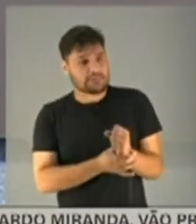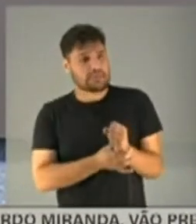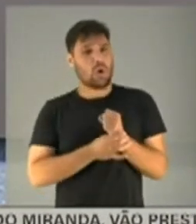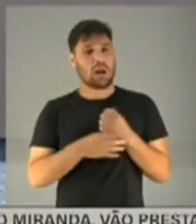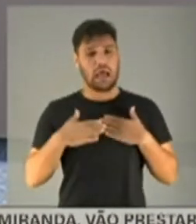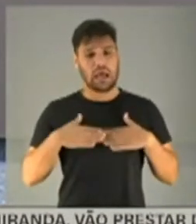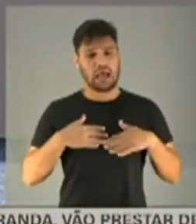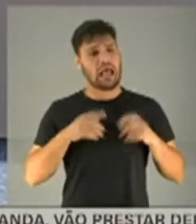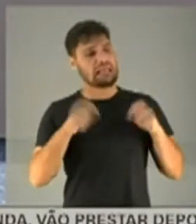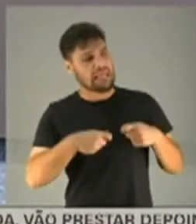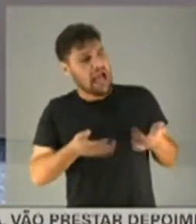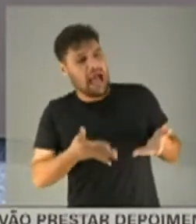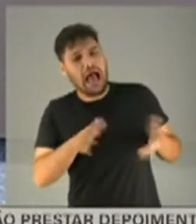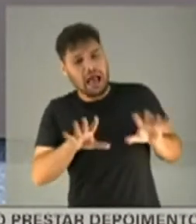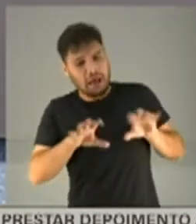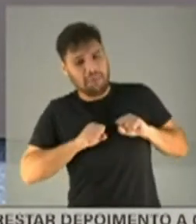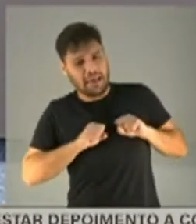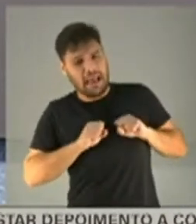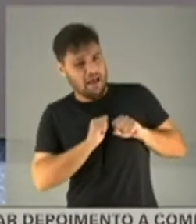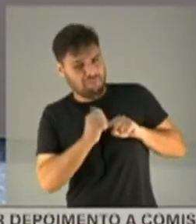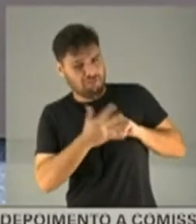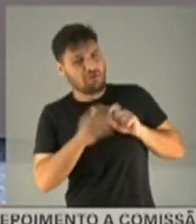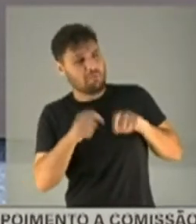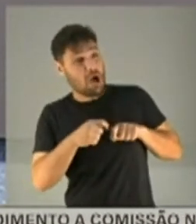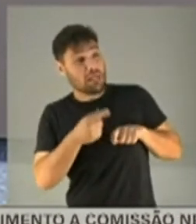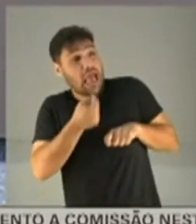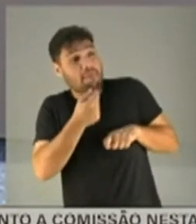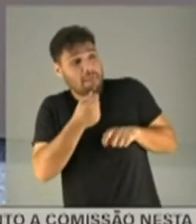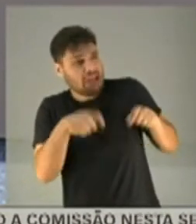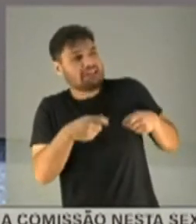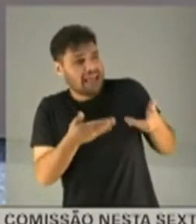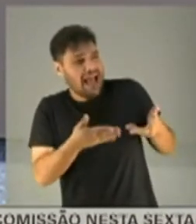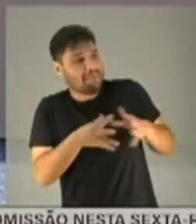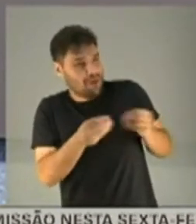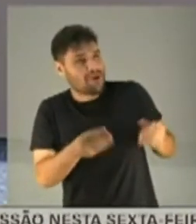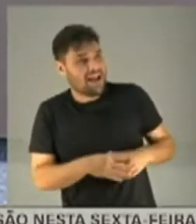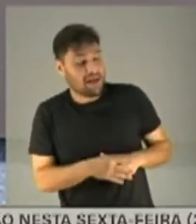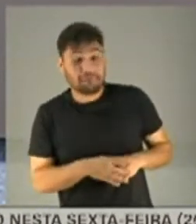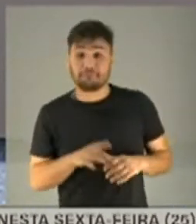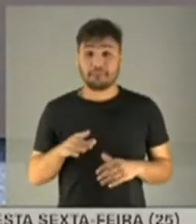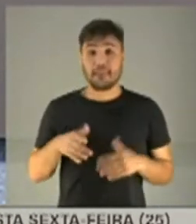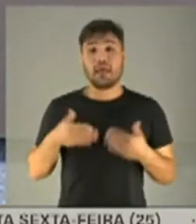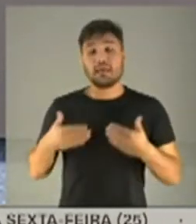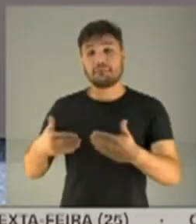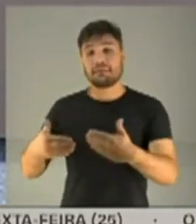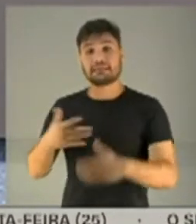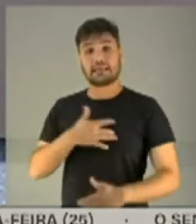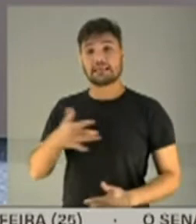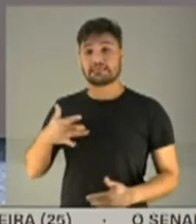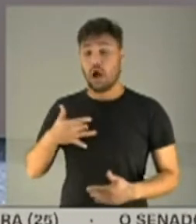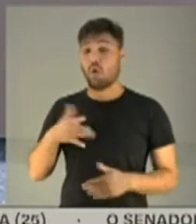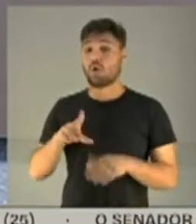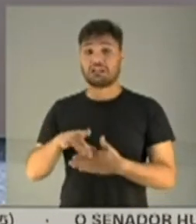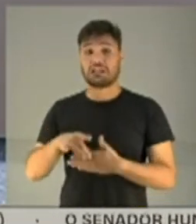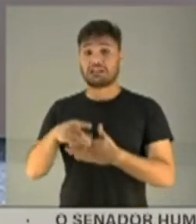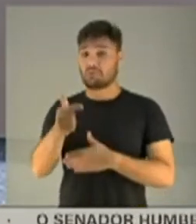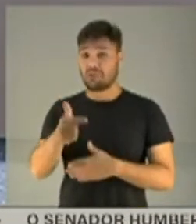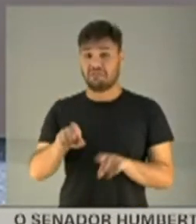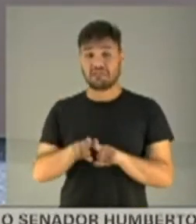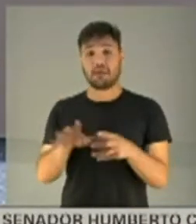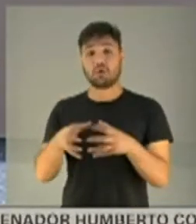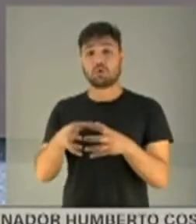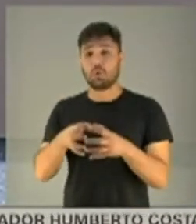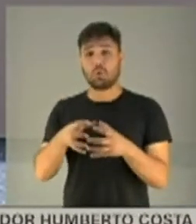Podem pegar o vírus que tem um remédio que vai salvá-los. A ausência de liderança do Ministério da Saúde, de um comitê de crise,